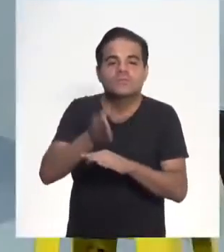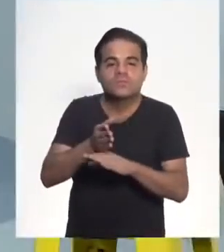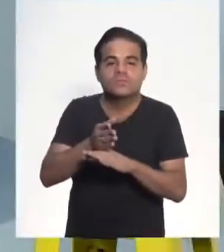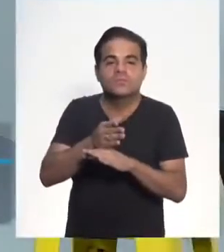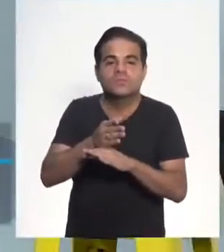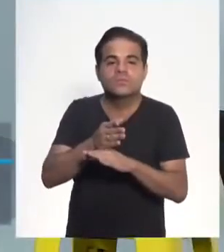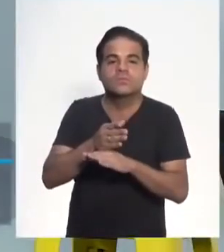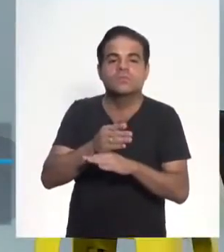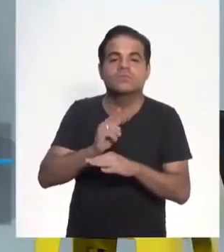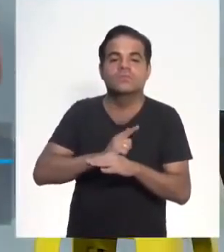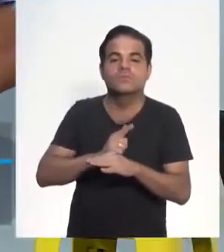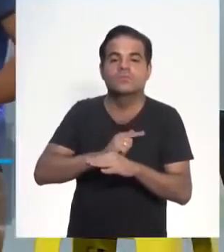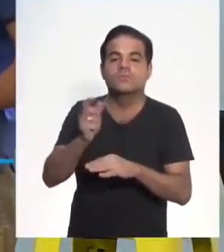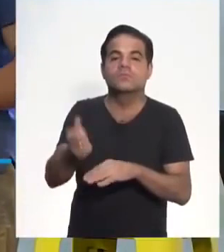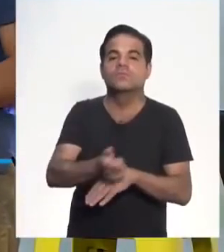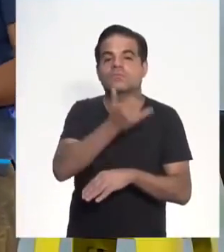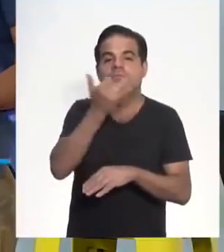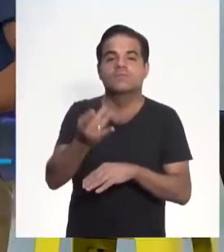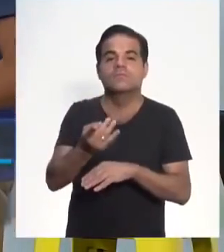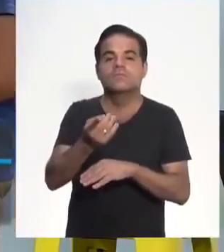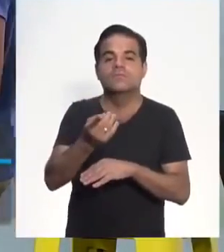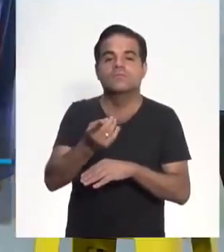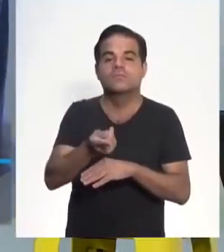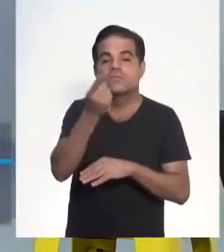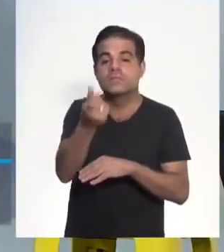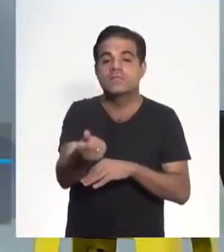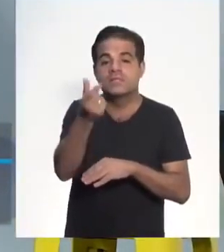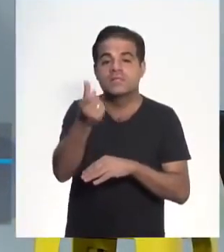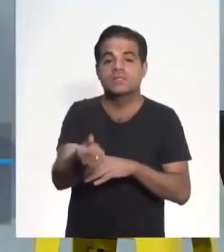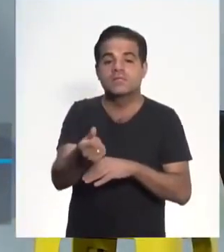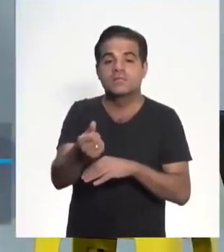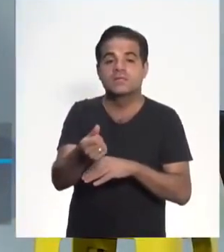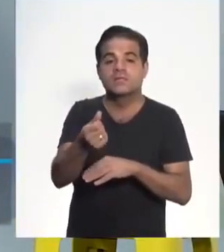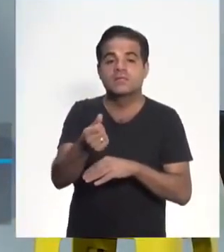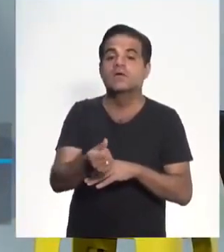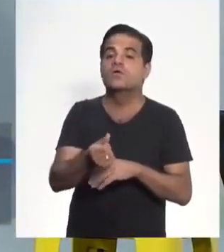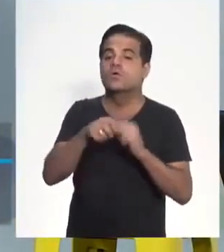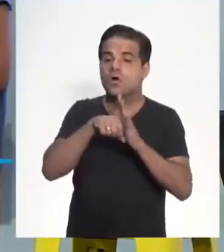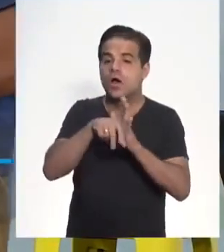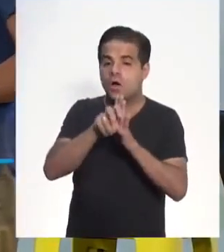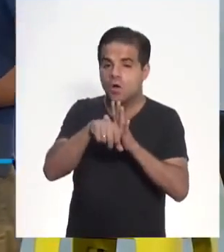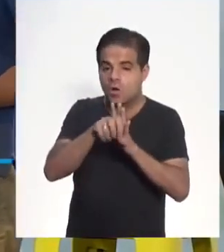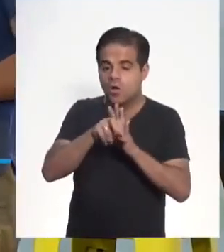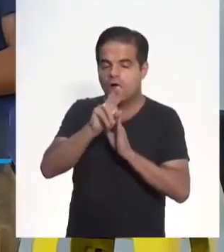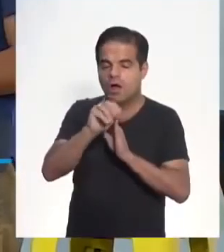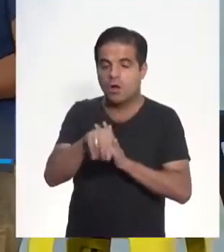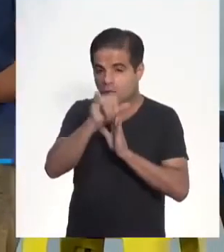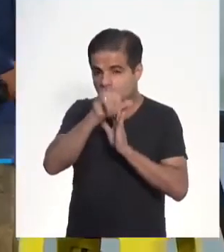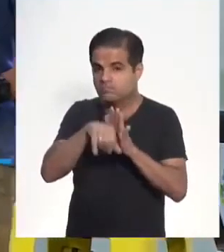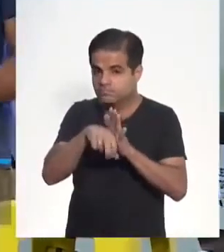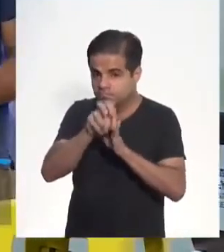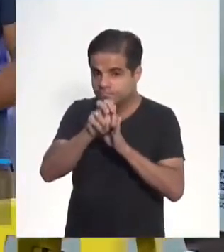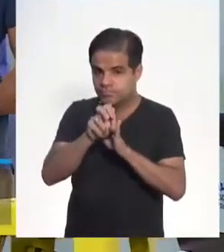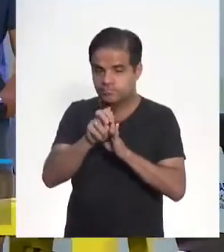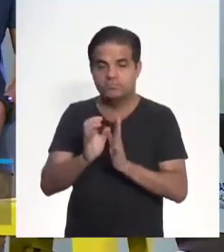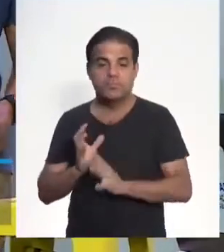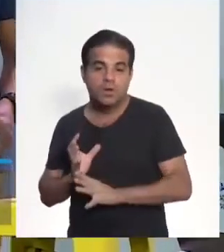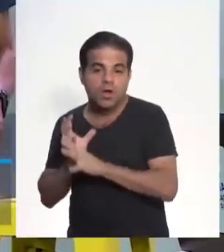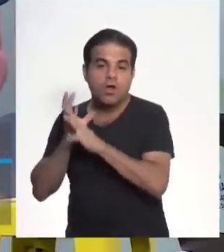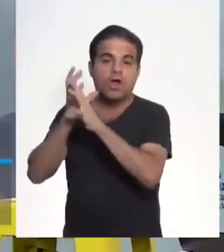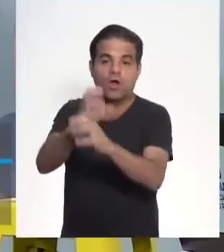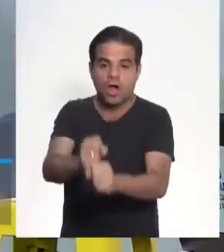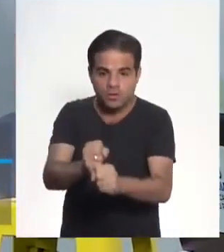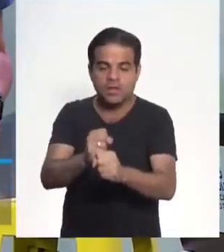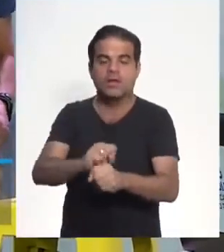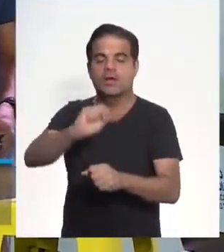então temos aí, portanto, quanto? 16, tá? Então o Rony marcou 16 gols num total